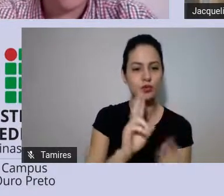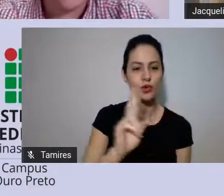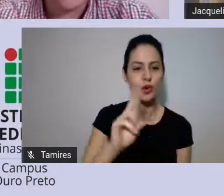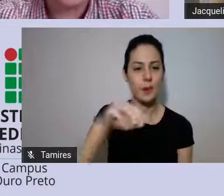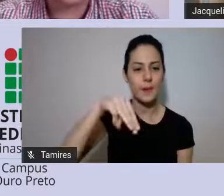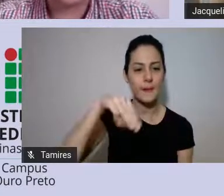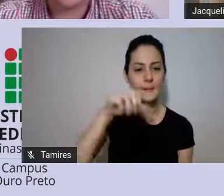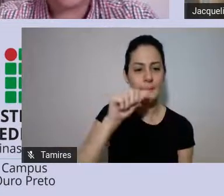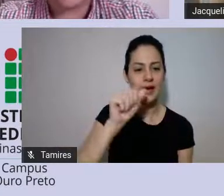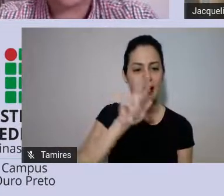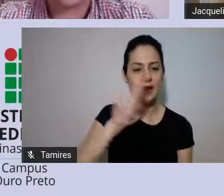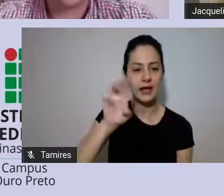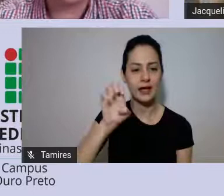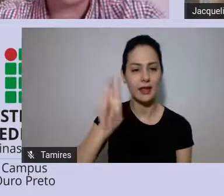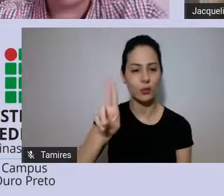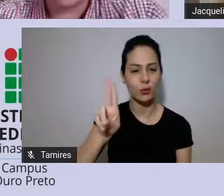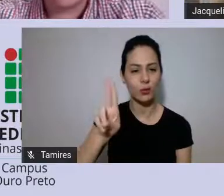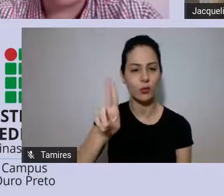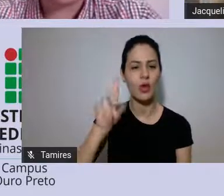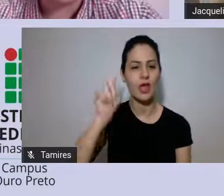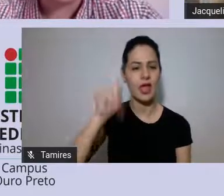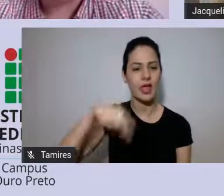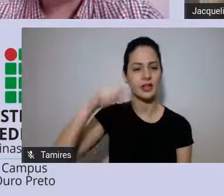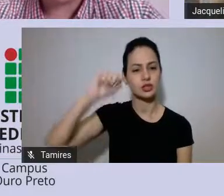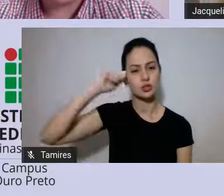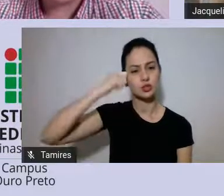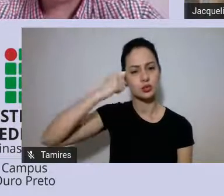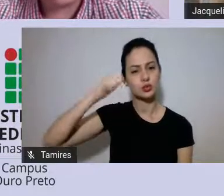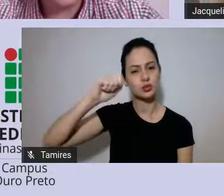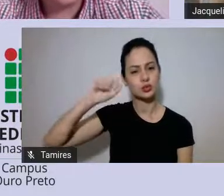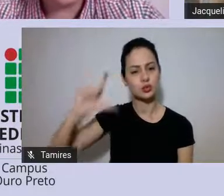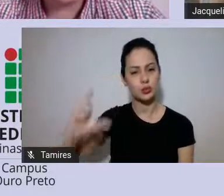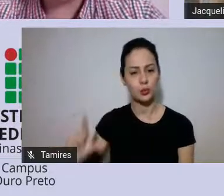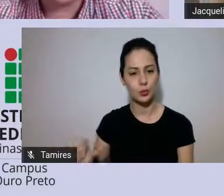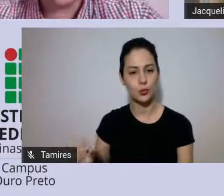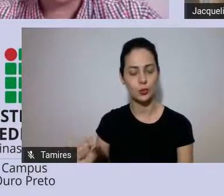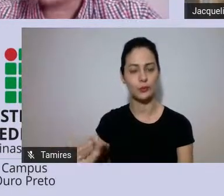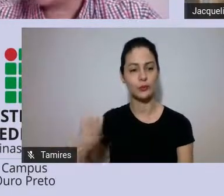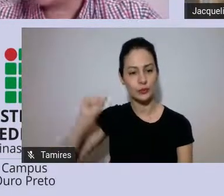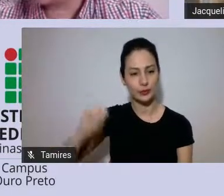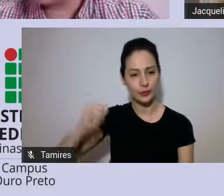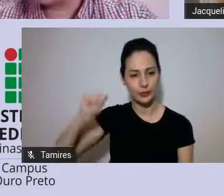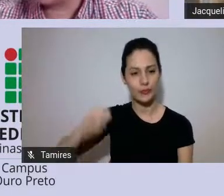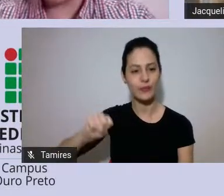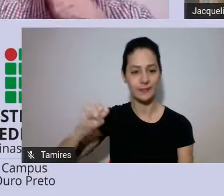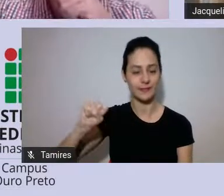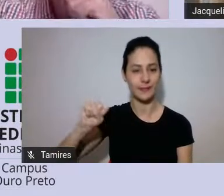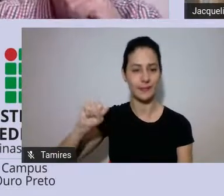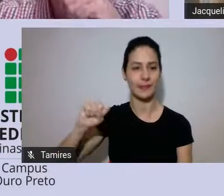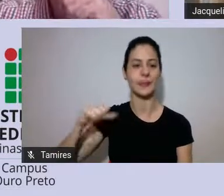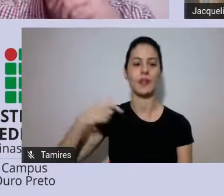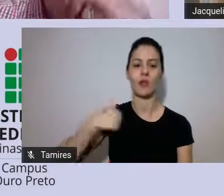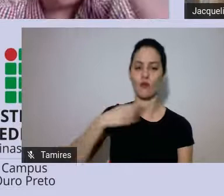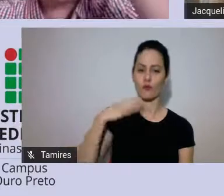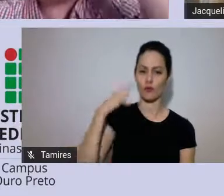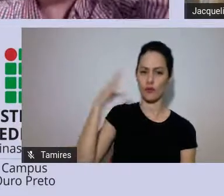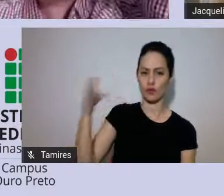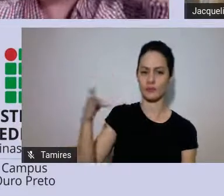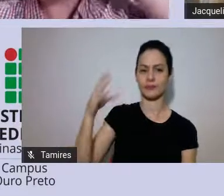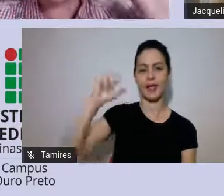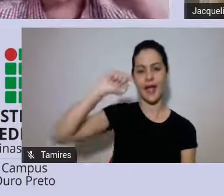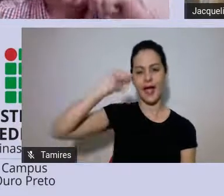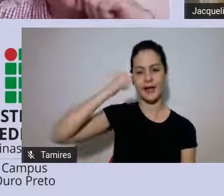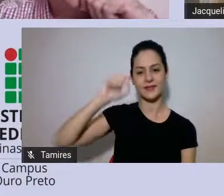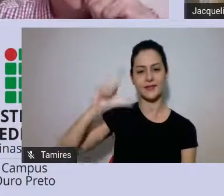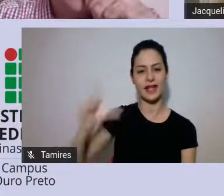Marreu, que é sul-africana. Ah, não. E eu tive na África do Sul e eu fiz